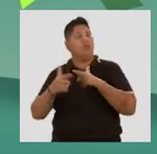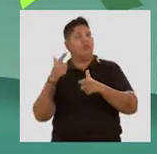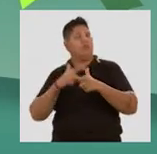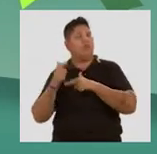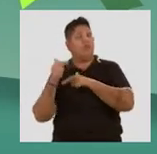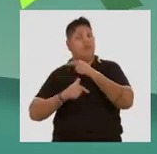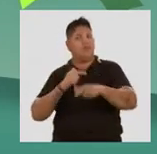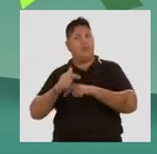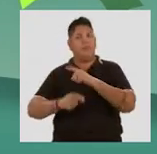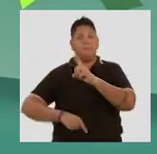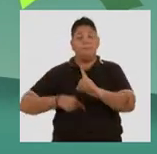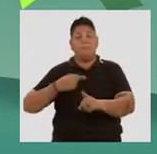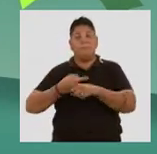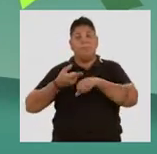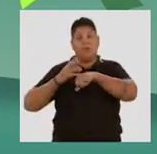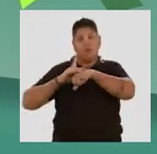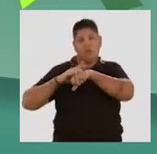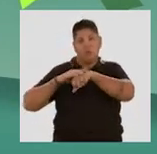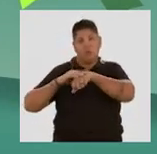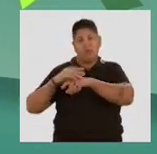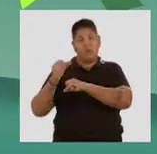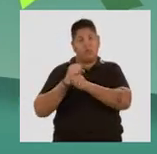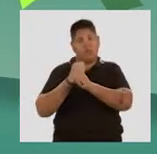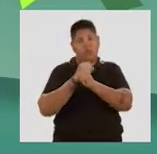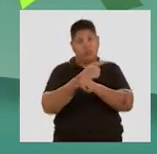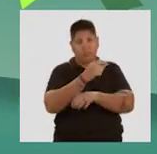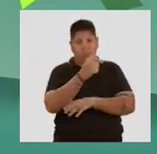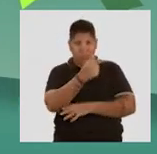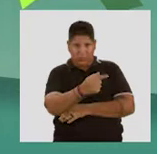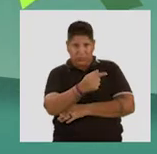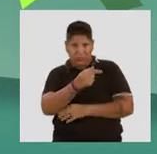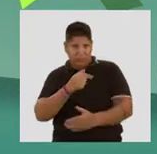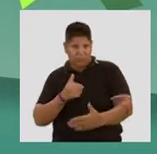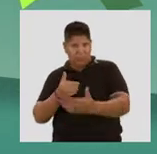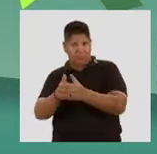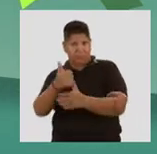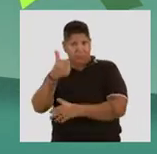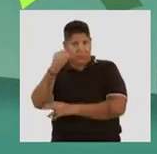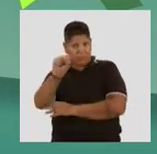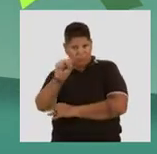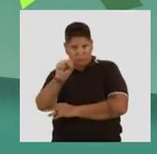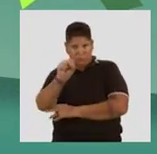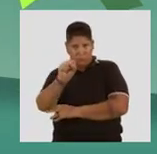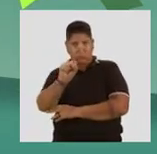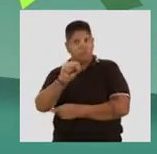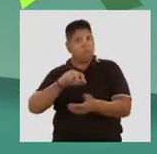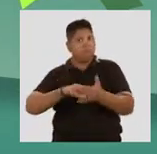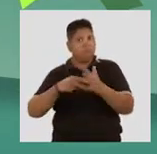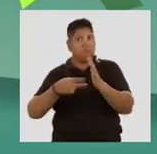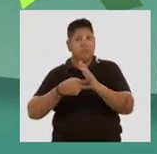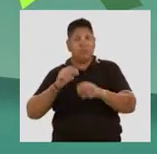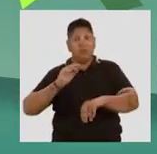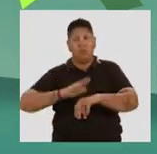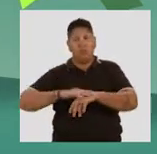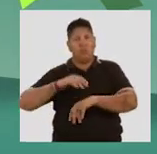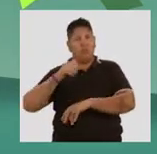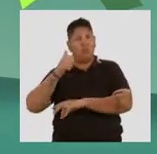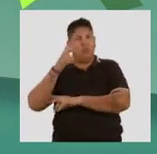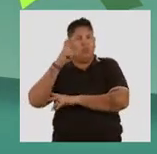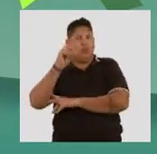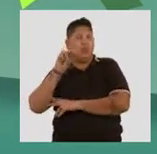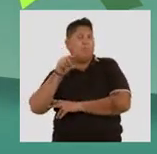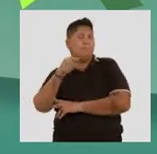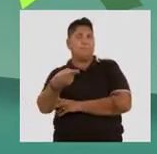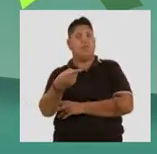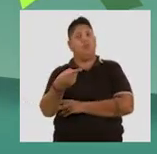de trabalho e doenças ocupacionais entre 2017 e 2018, o que significa quase 50 mil